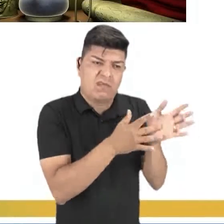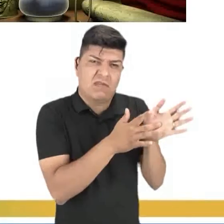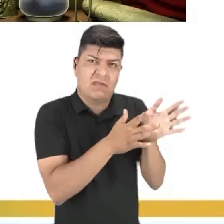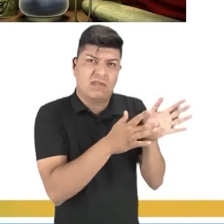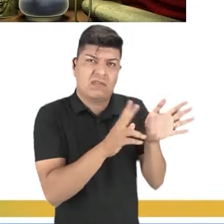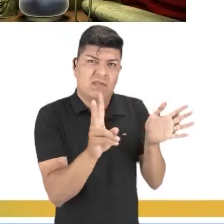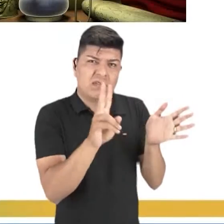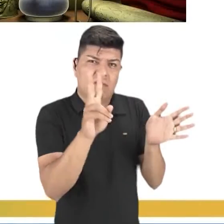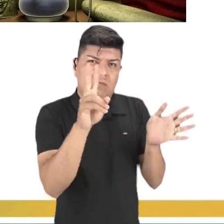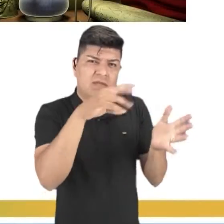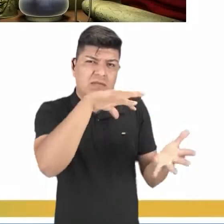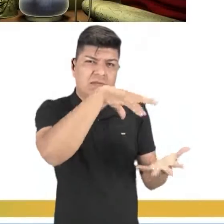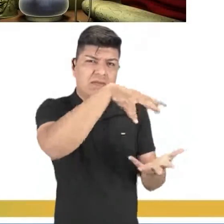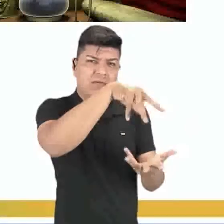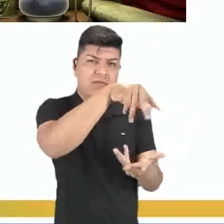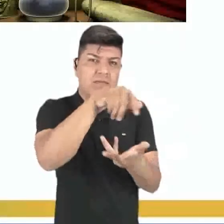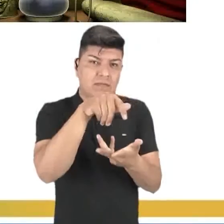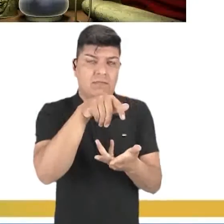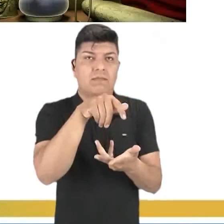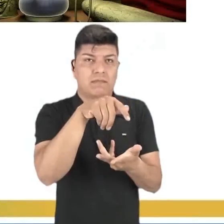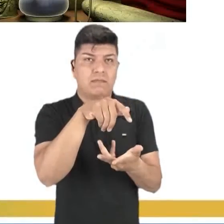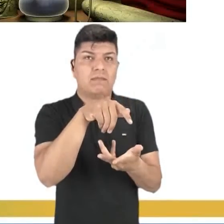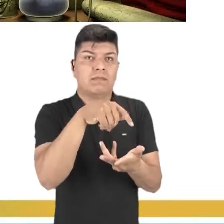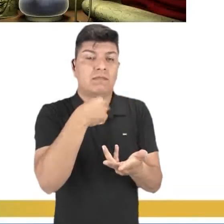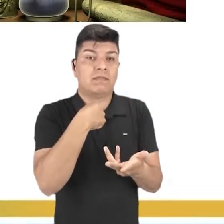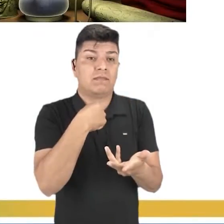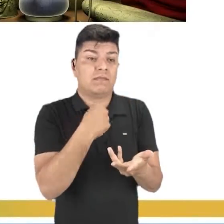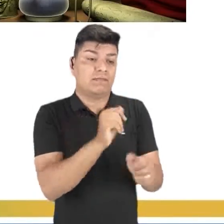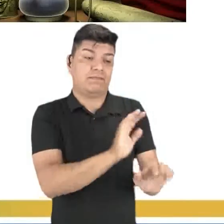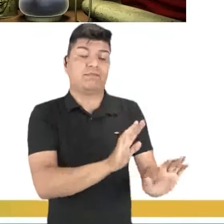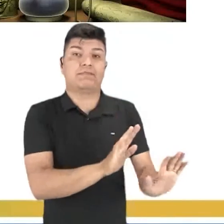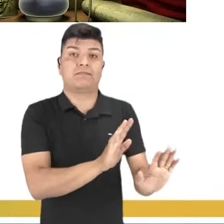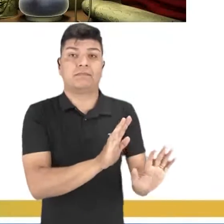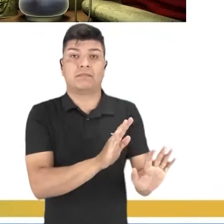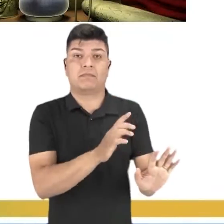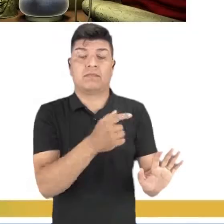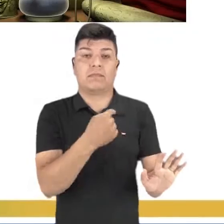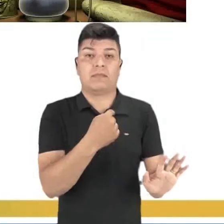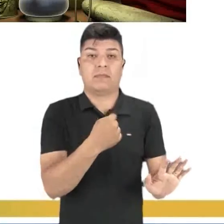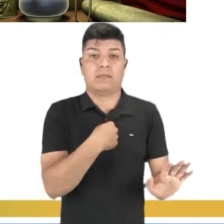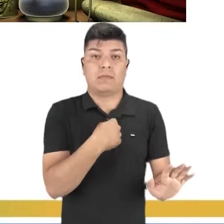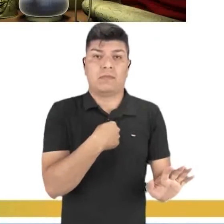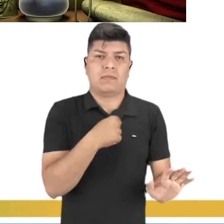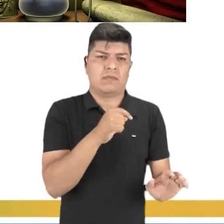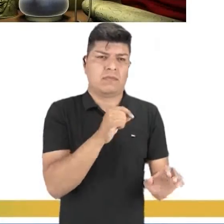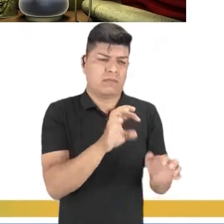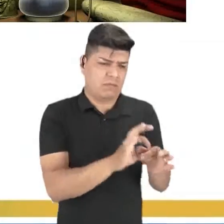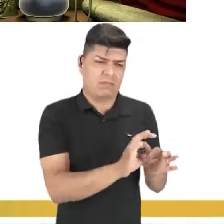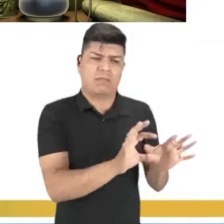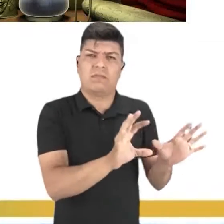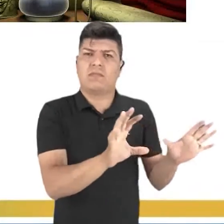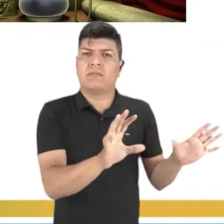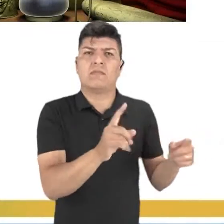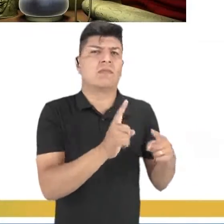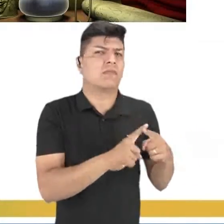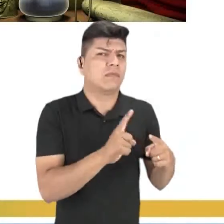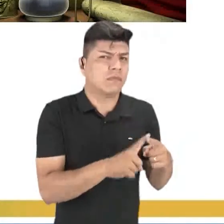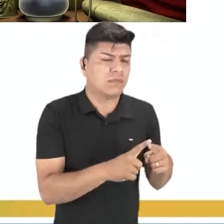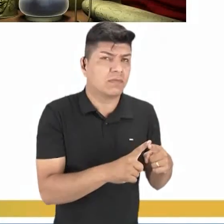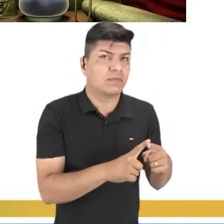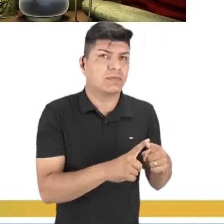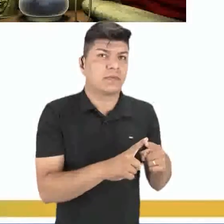vale alguma coisa neste mundo? Deixe-me, senhora. Que a deixe? Que a deixe? Por